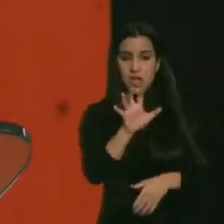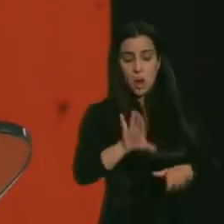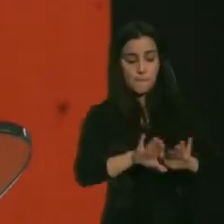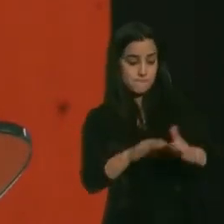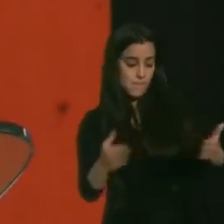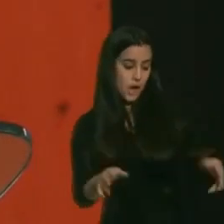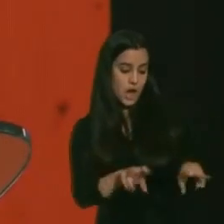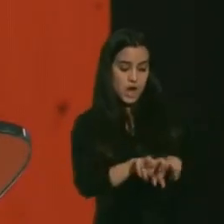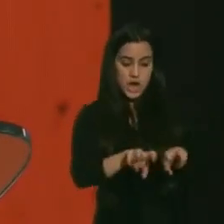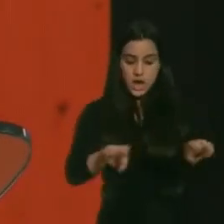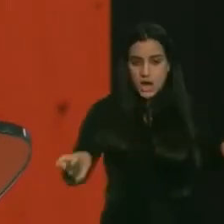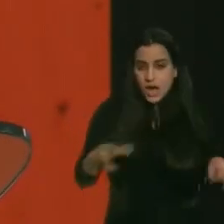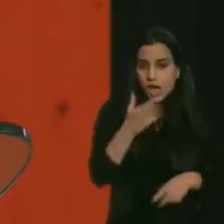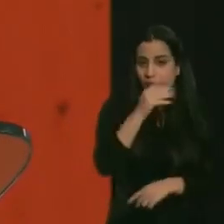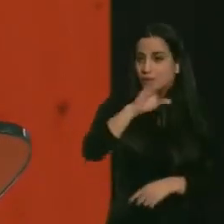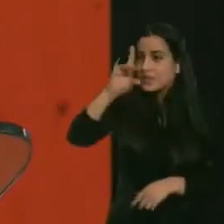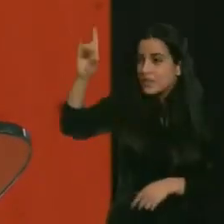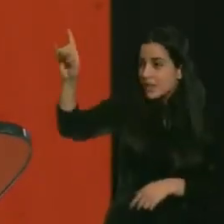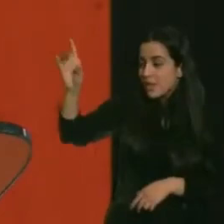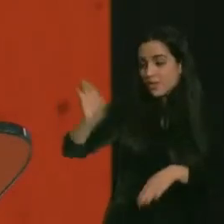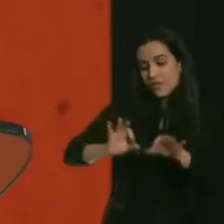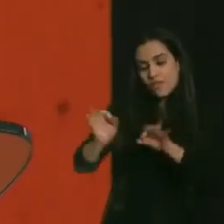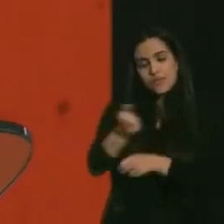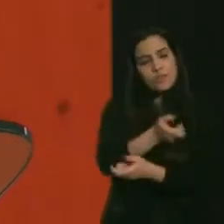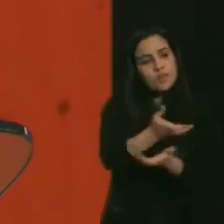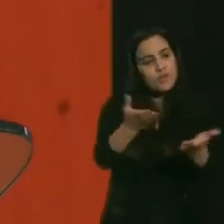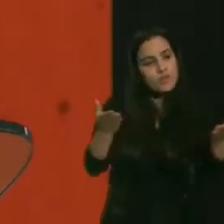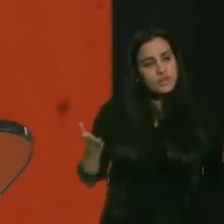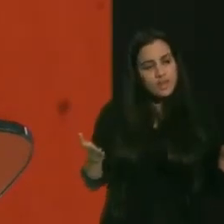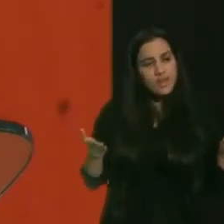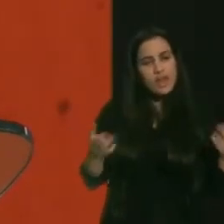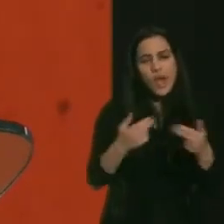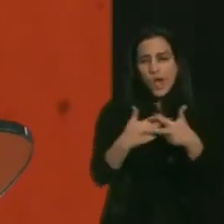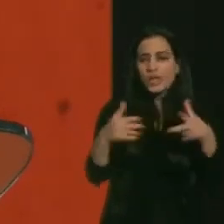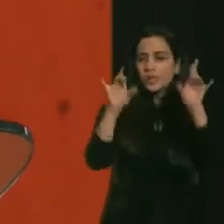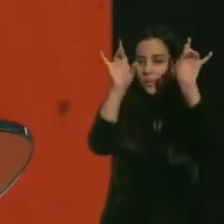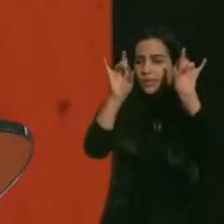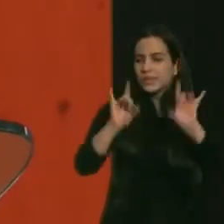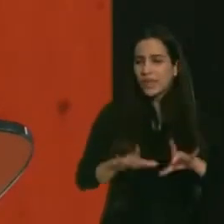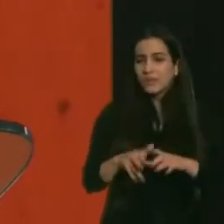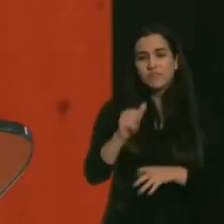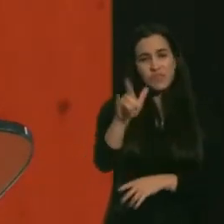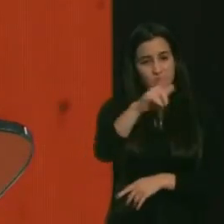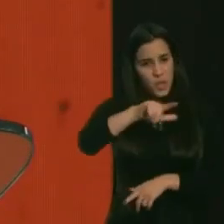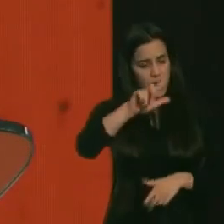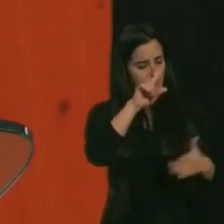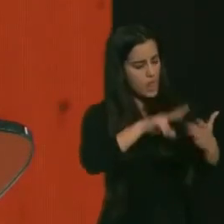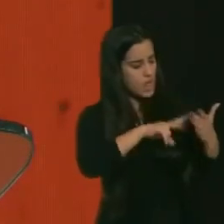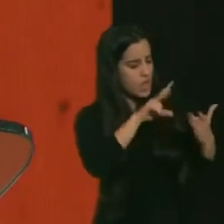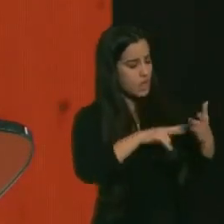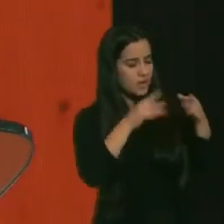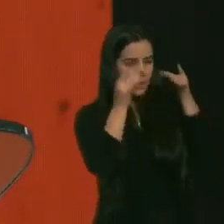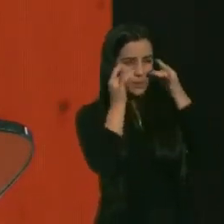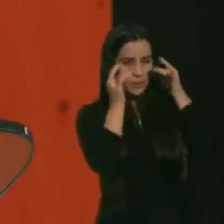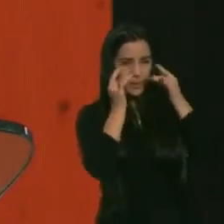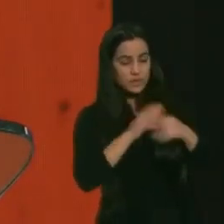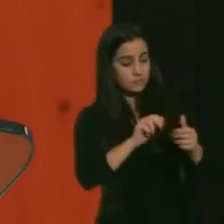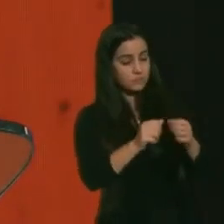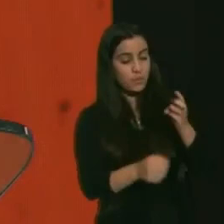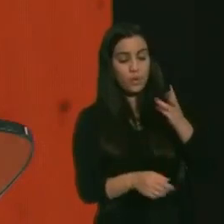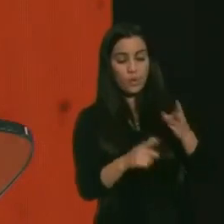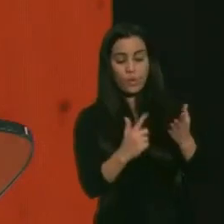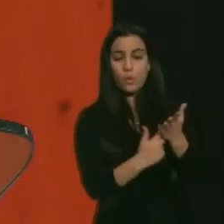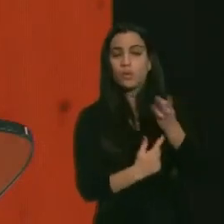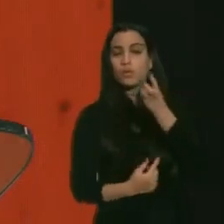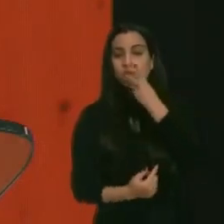banquete que Deus preparou para nós. E se você ler com atenção o livro de Isaías,